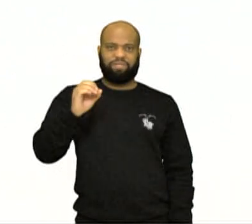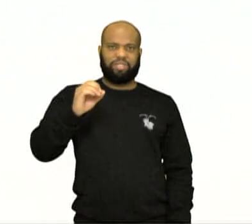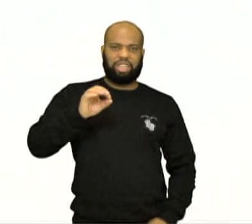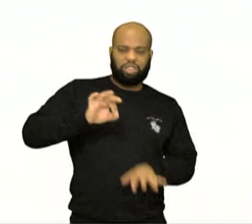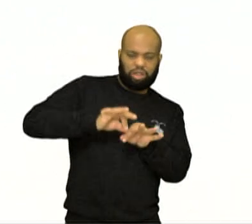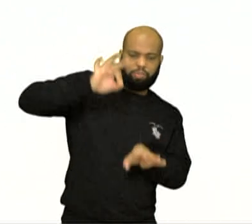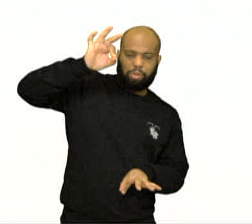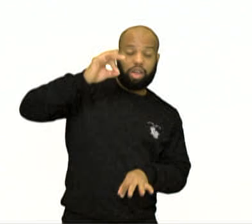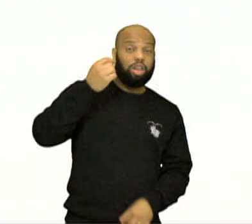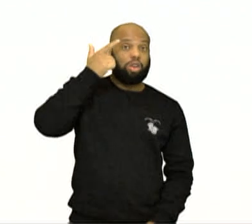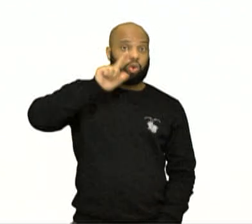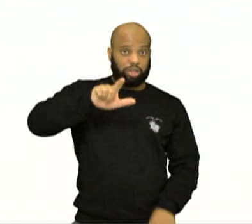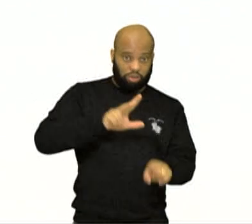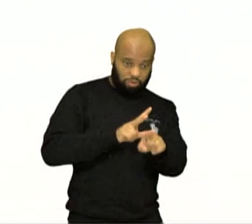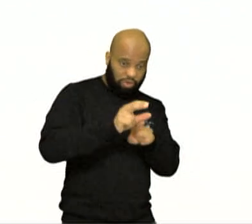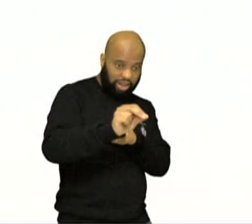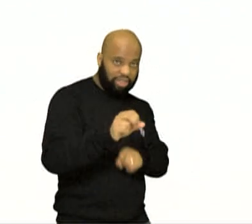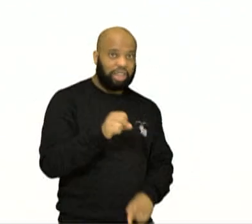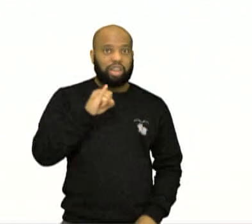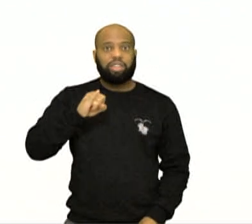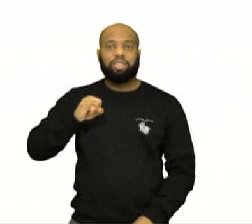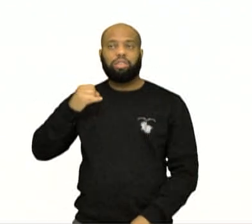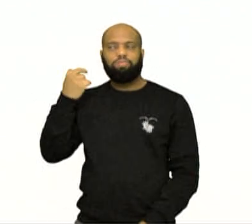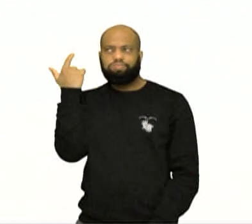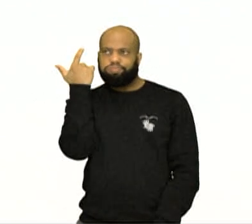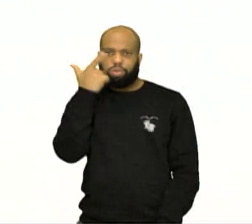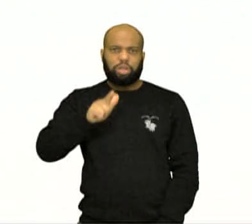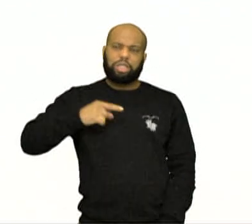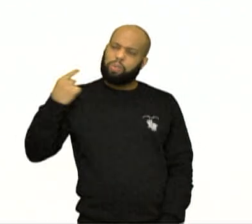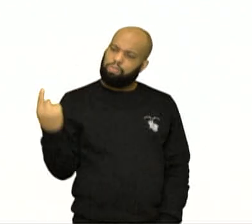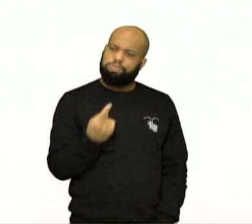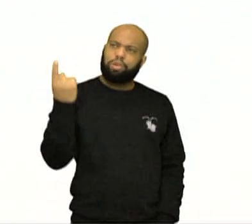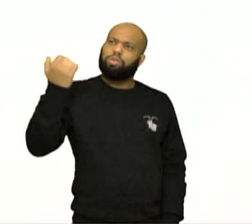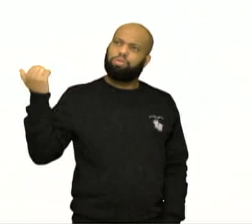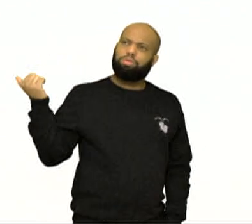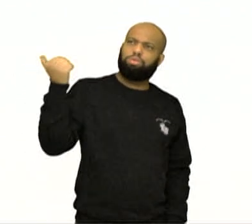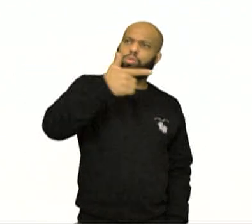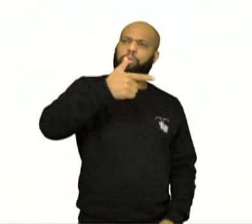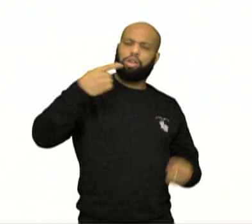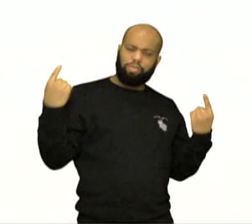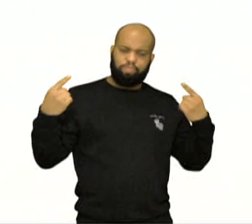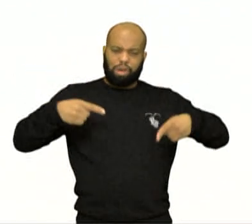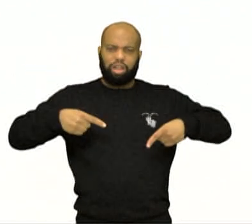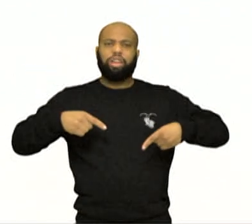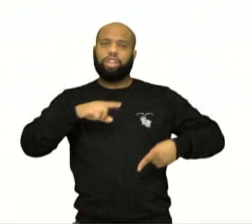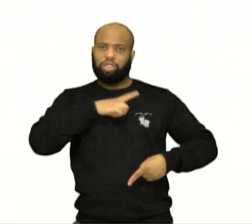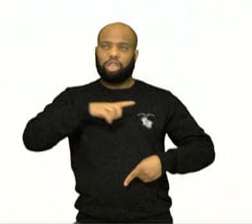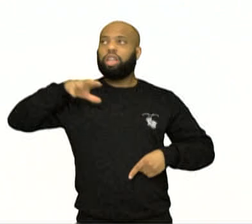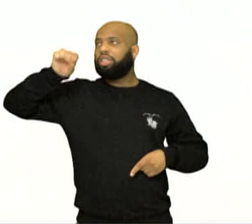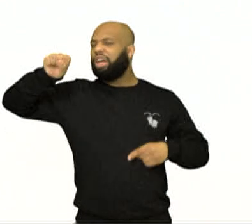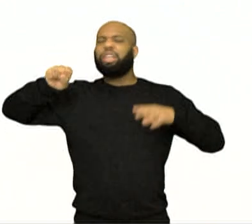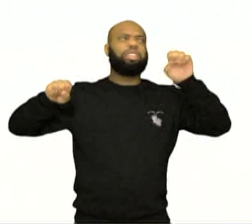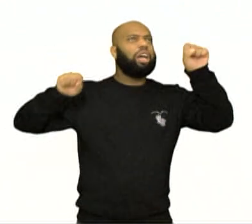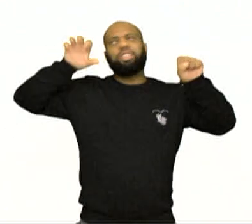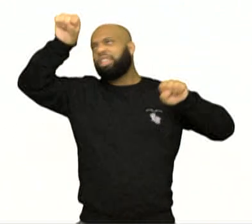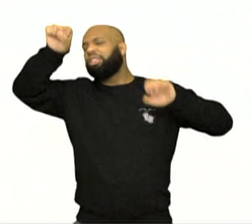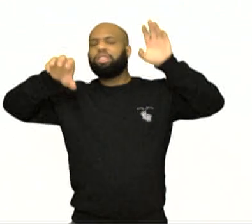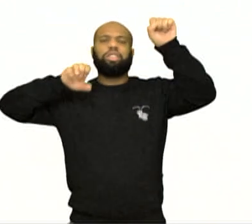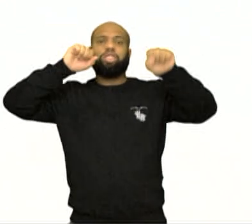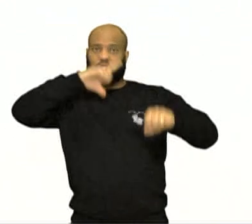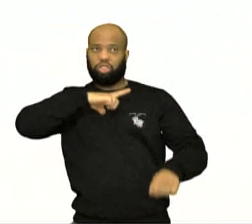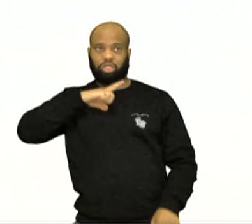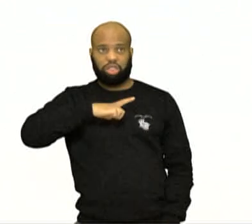atleta vencedor é aquele que chega mais alto, superando todos os desafios que os caminhos de agarras montadas